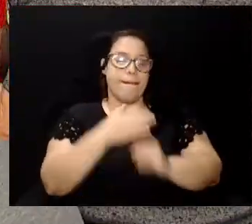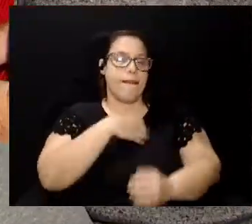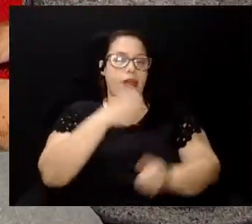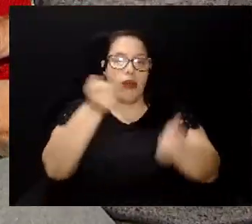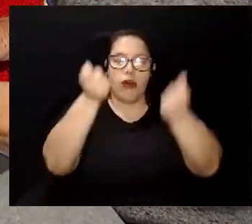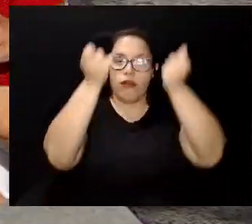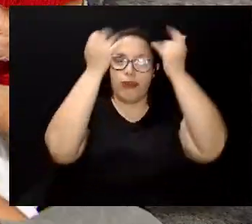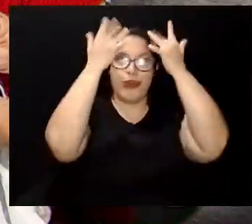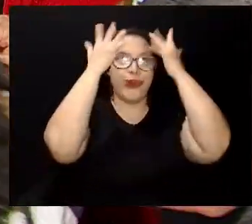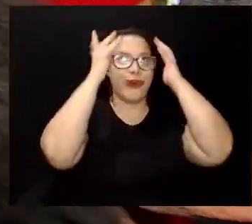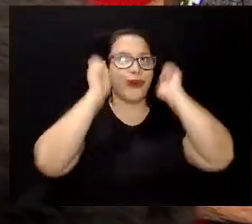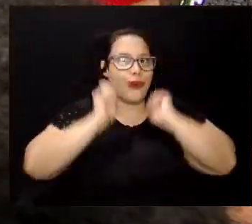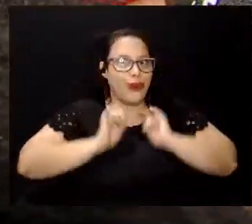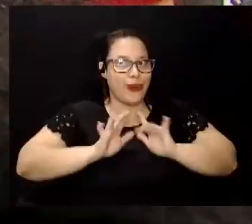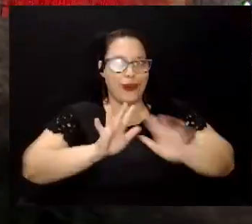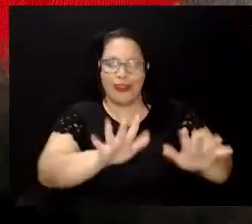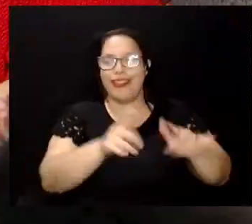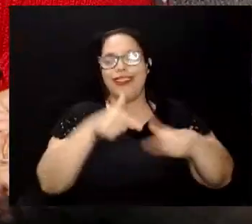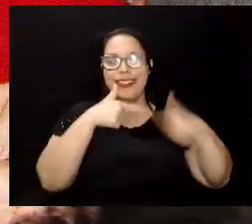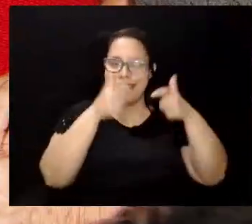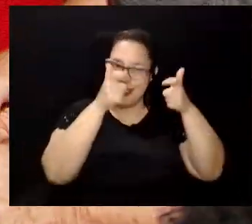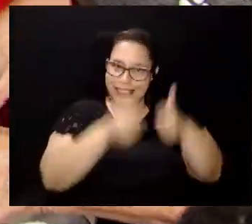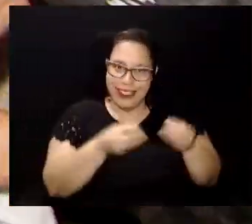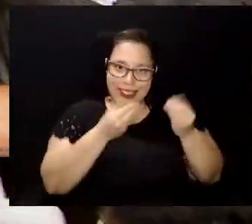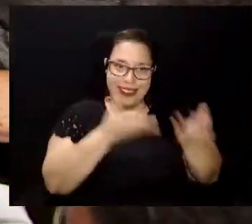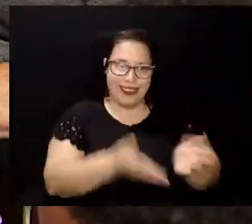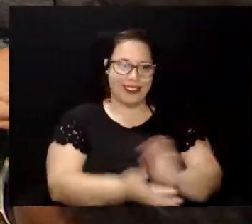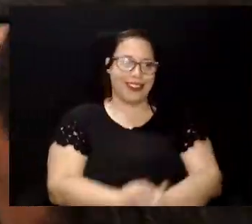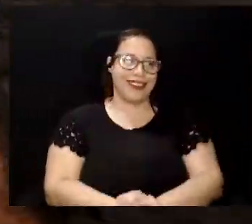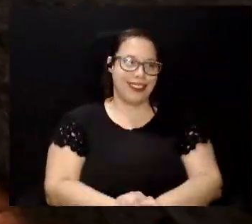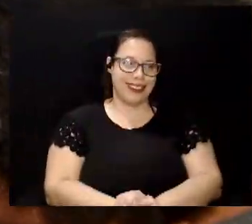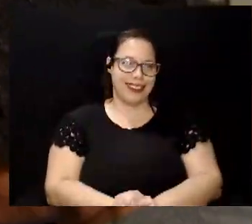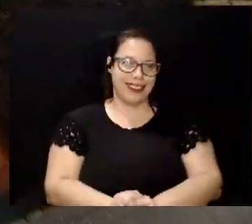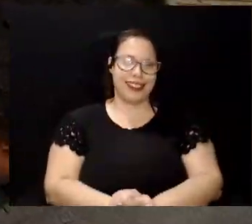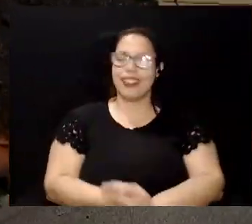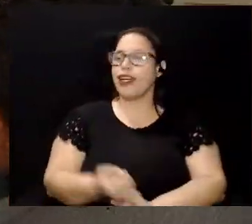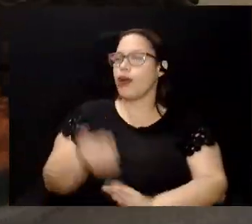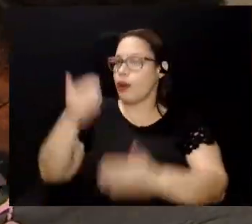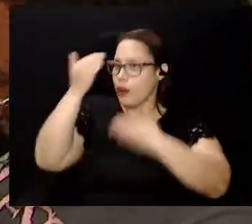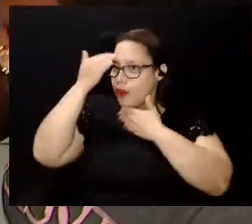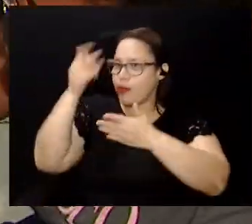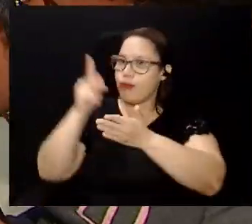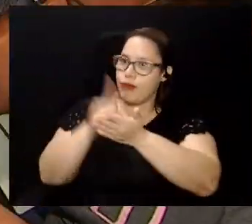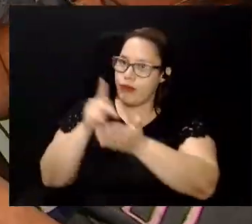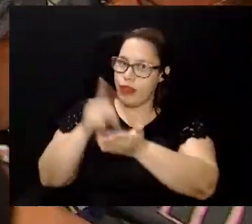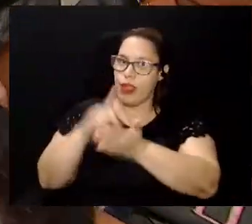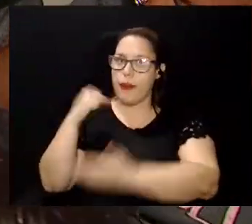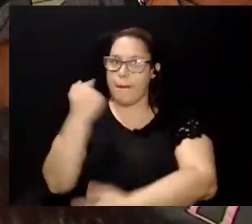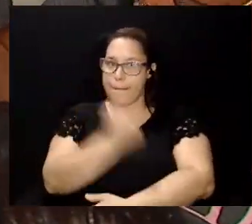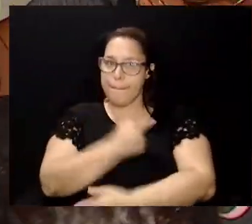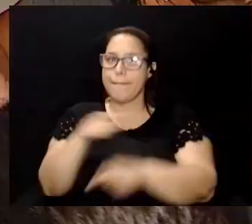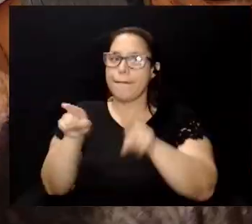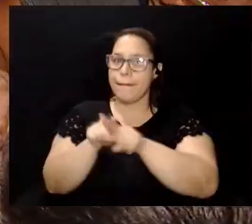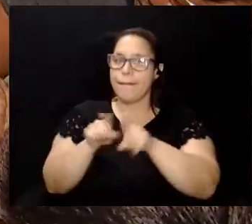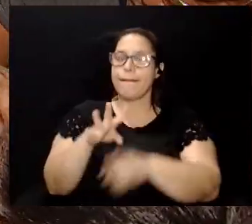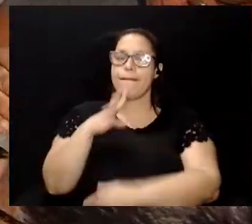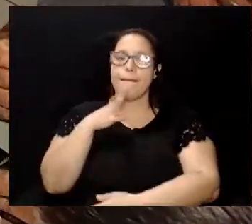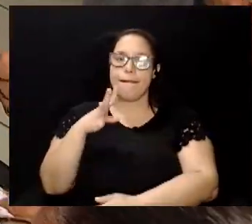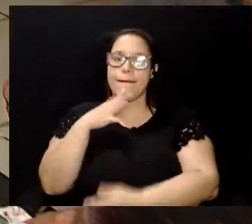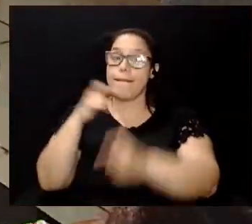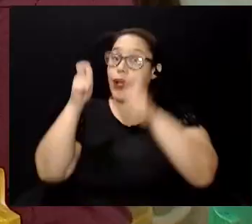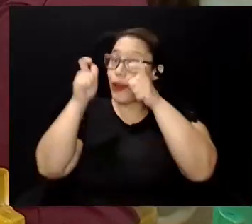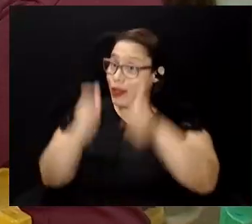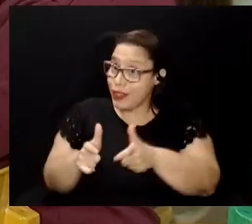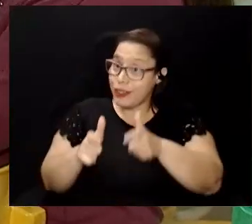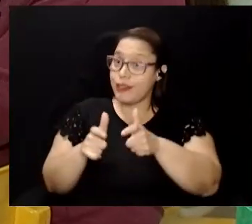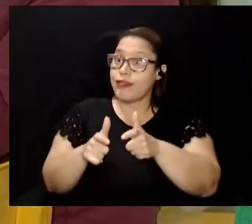trabalhar, né? Eu me sinto abençoada de trabalhar num espaço como este. Então é muito gratificante para nós